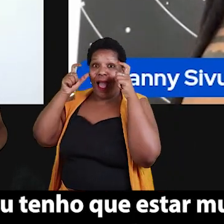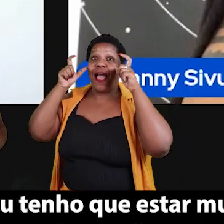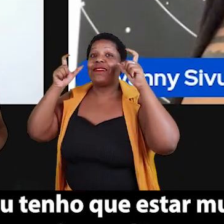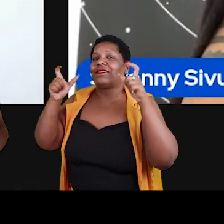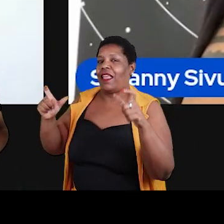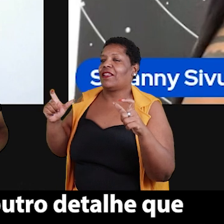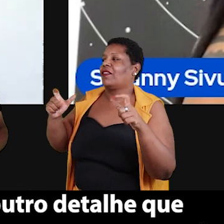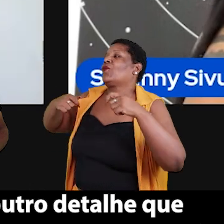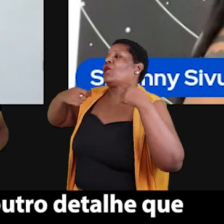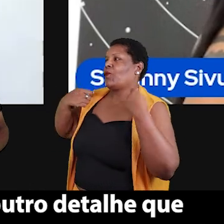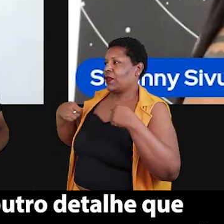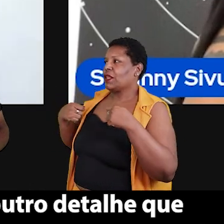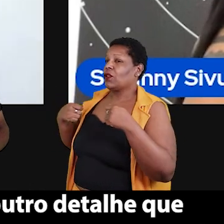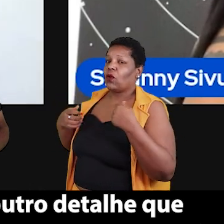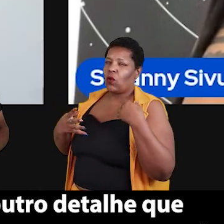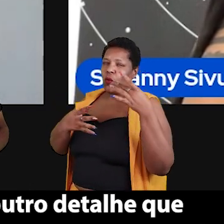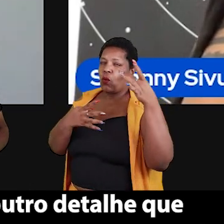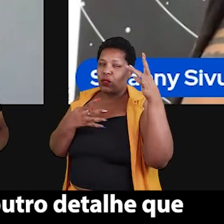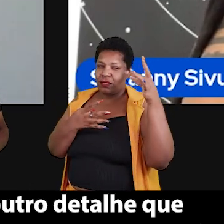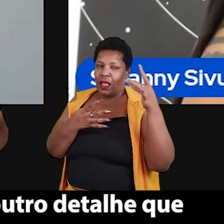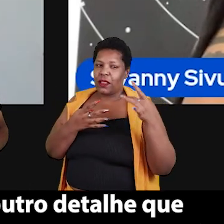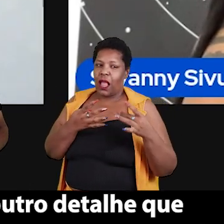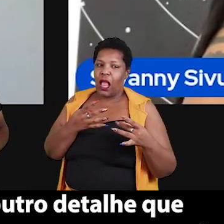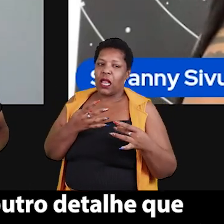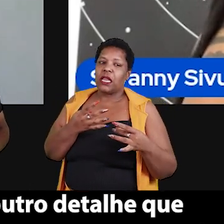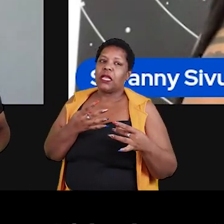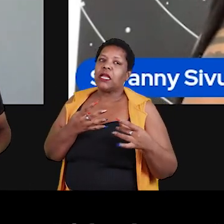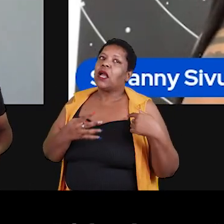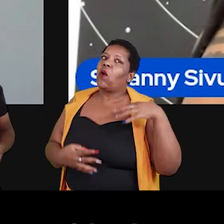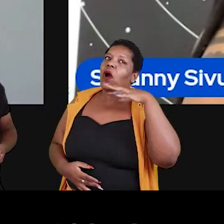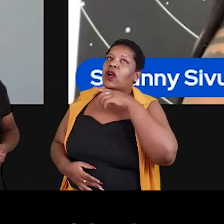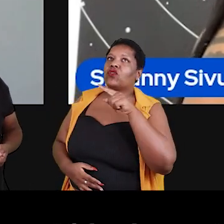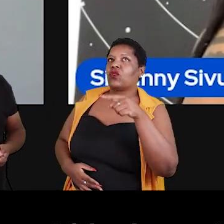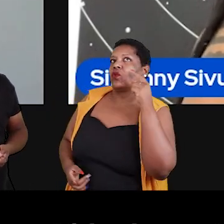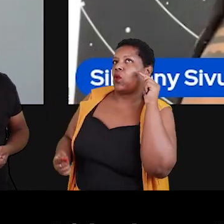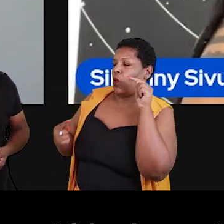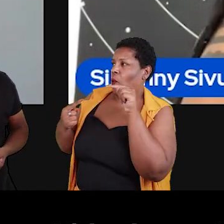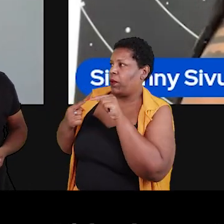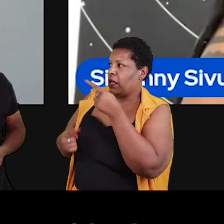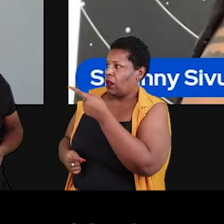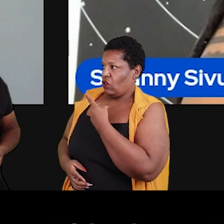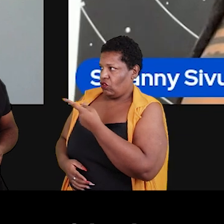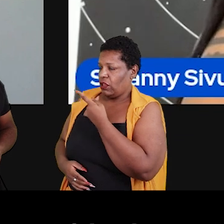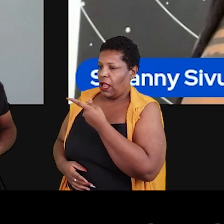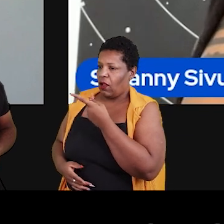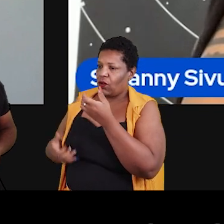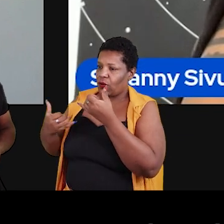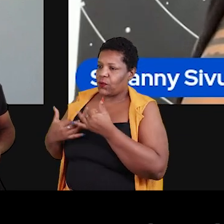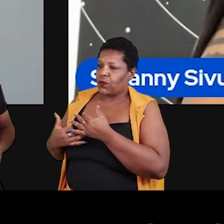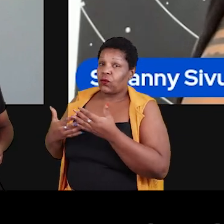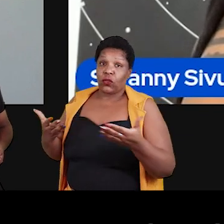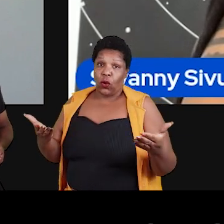isso, né? E um outro detalhe que acho que tem a ver com isso que a gente está falando, que é, hoje eu